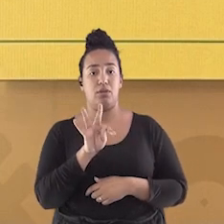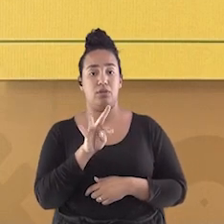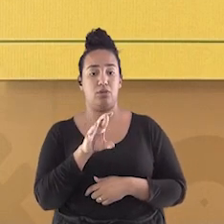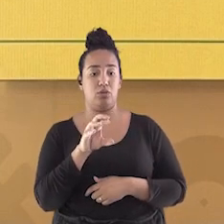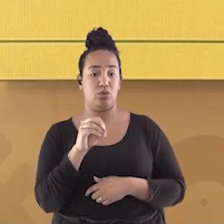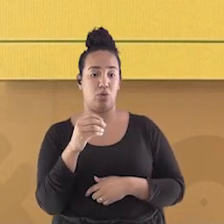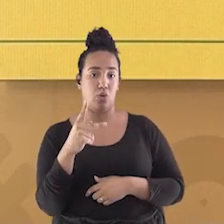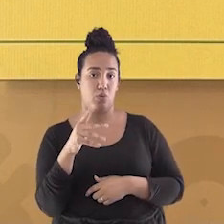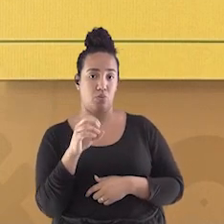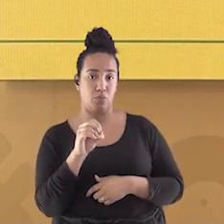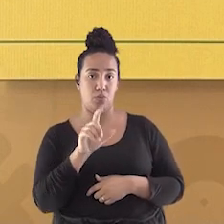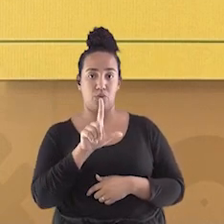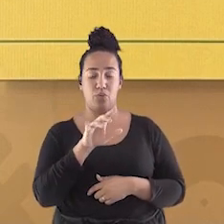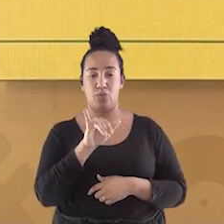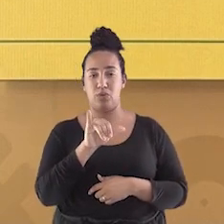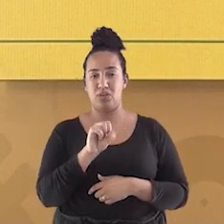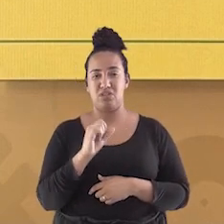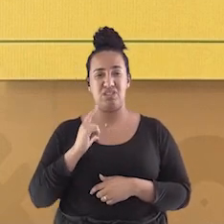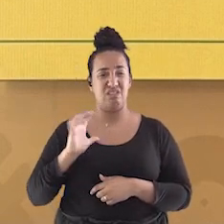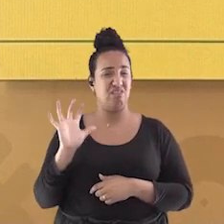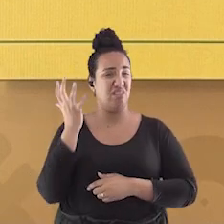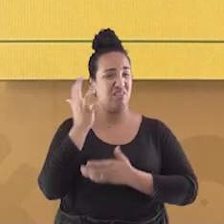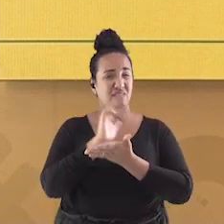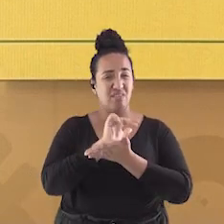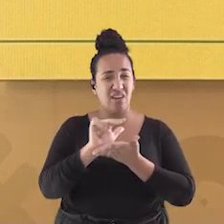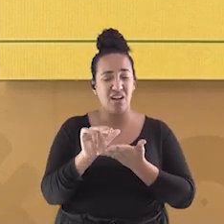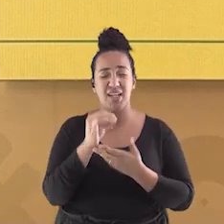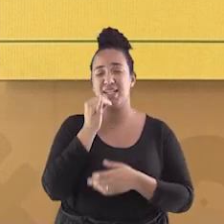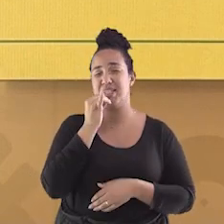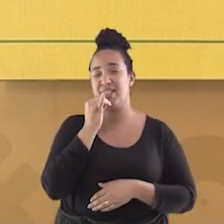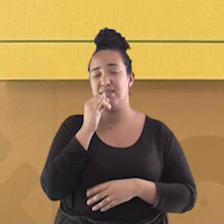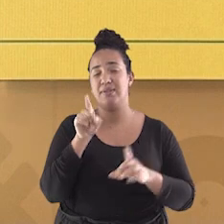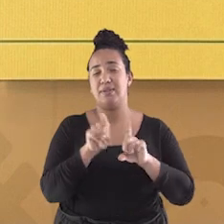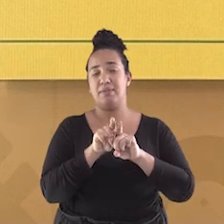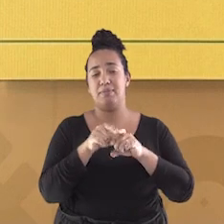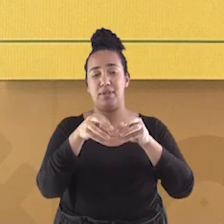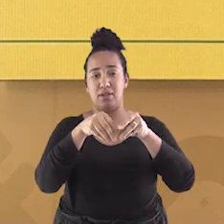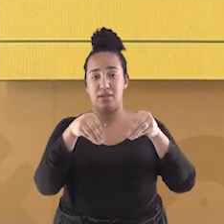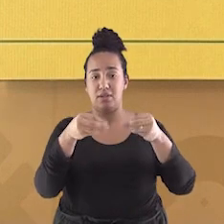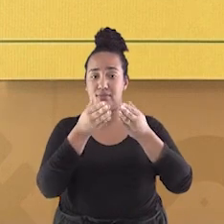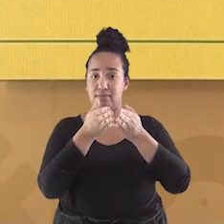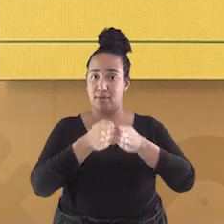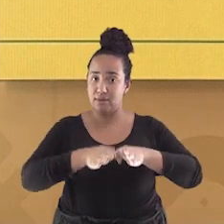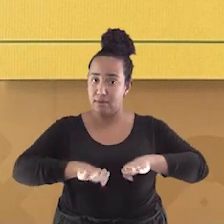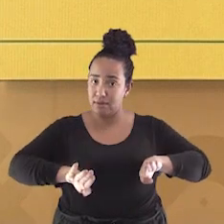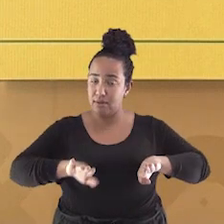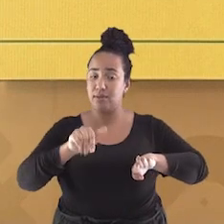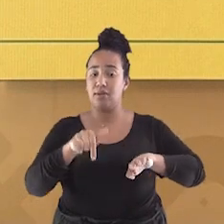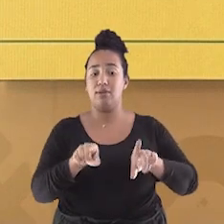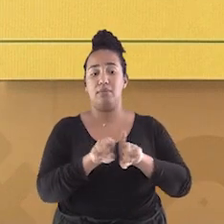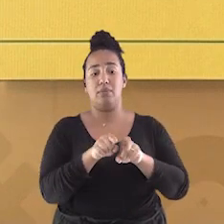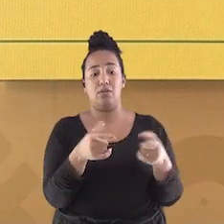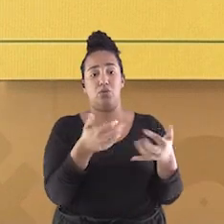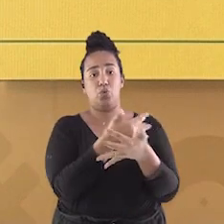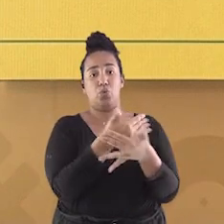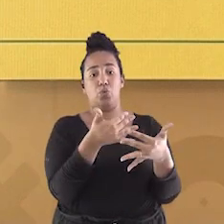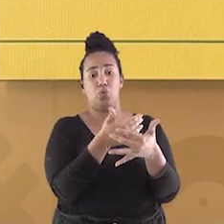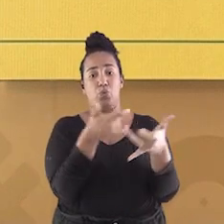de fatores como mudanças climáticas, impacto dos processos erosivos,